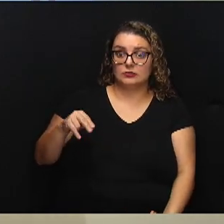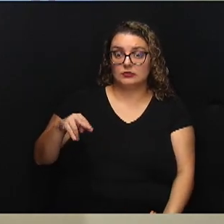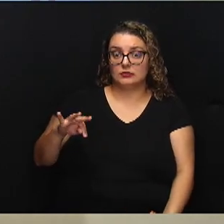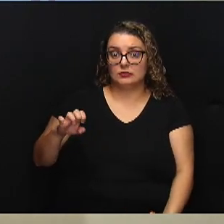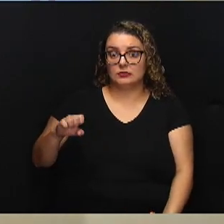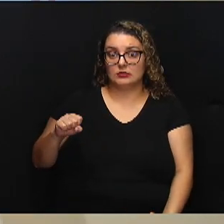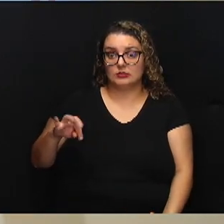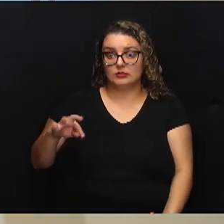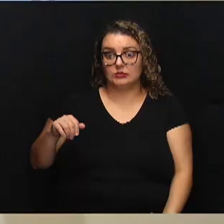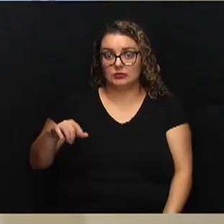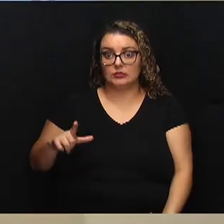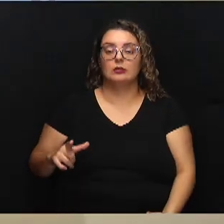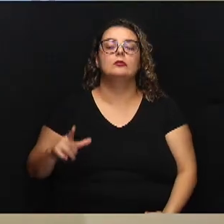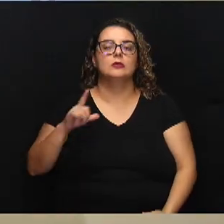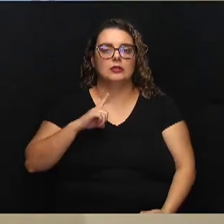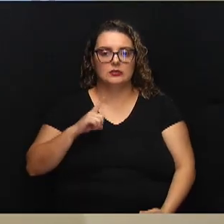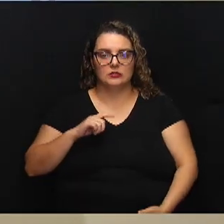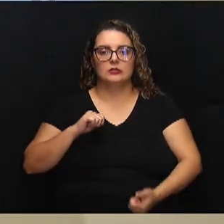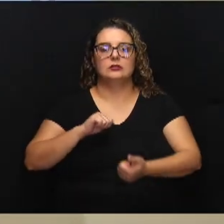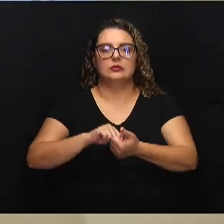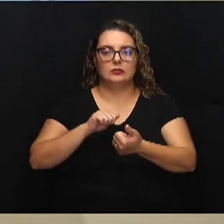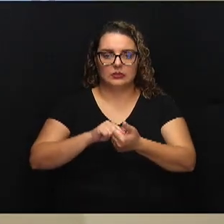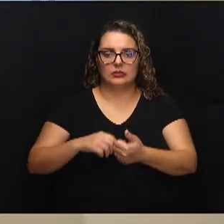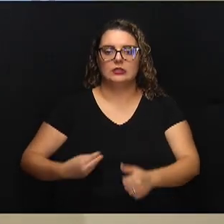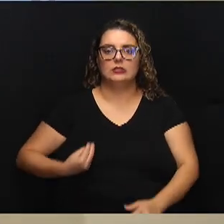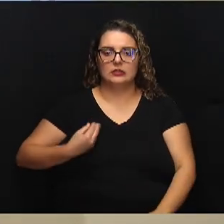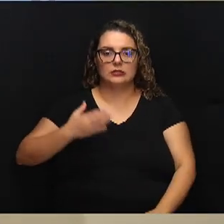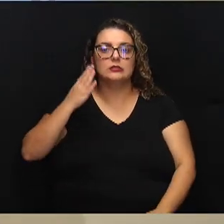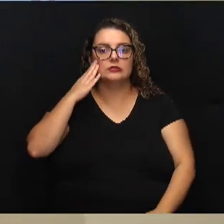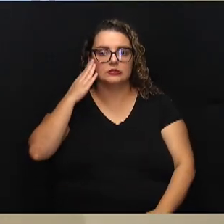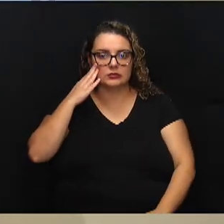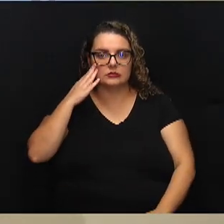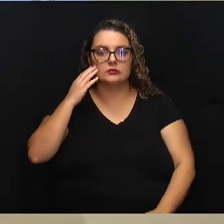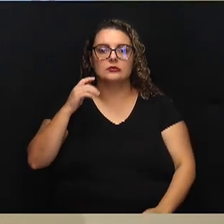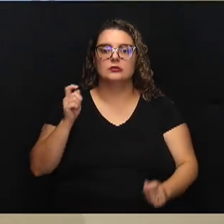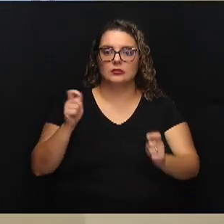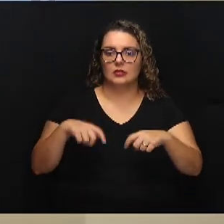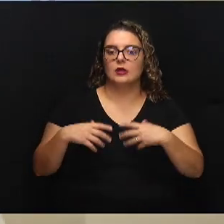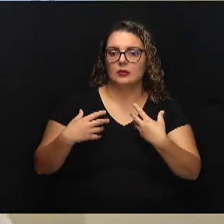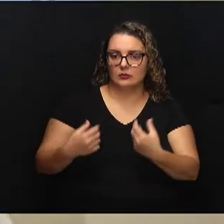mas existe sim qualidade de vida, a gente sabe que isso é passível